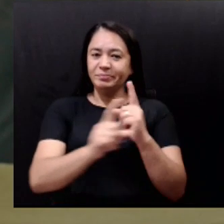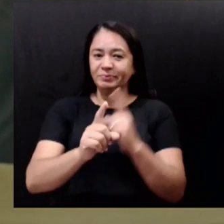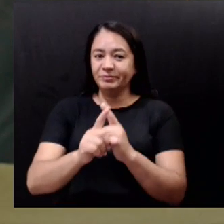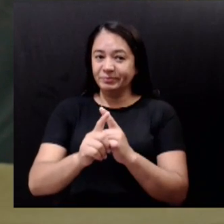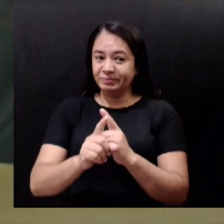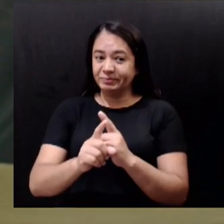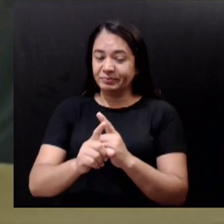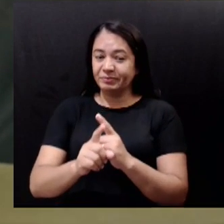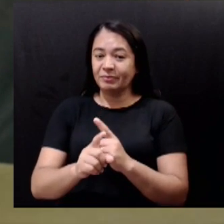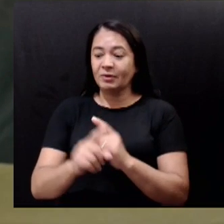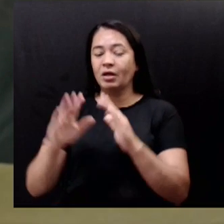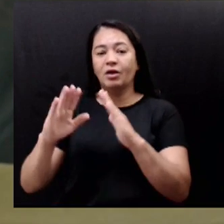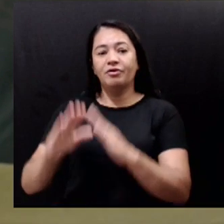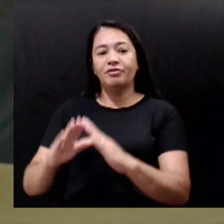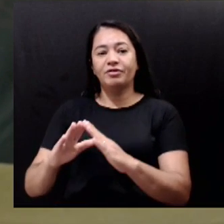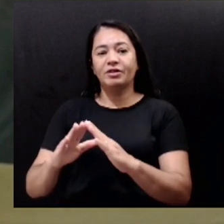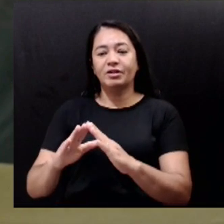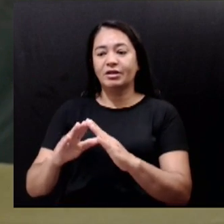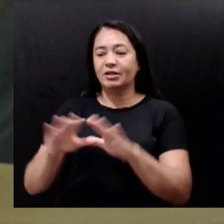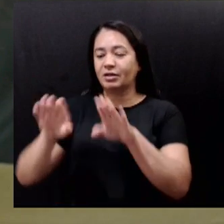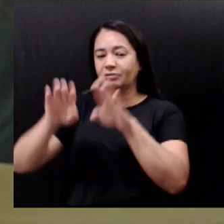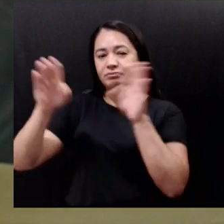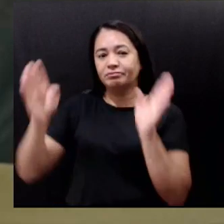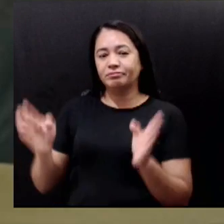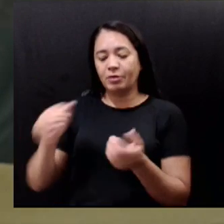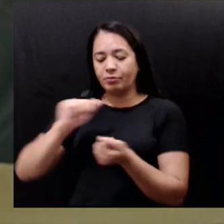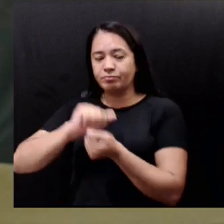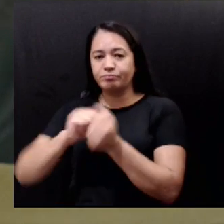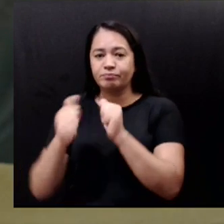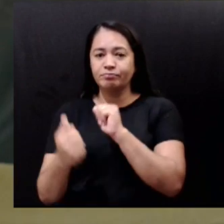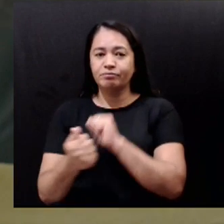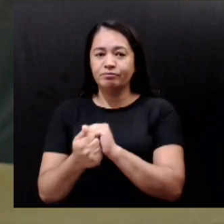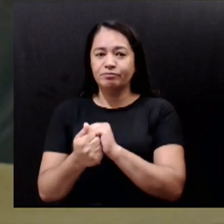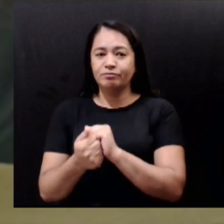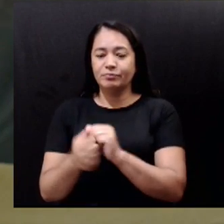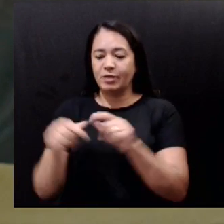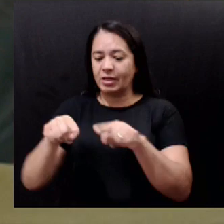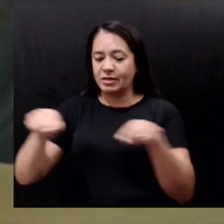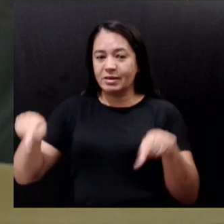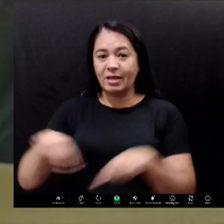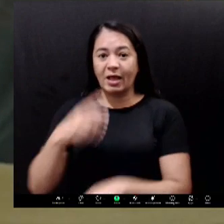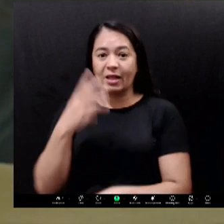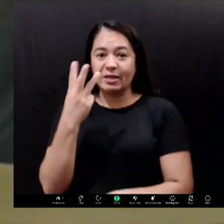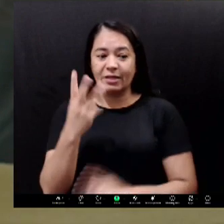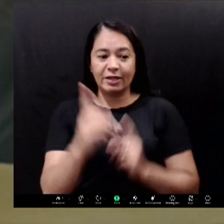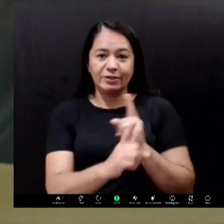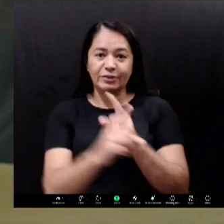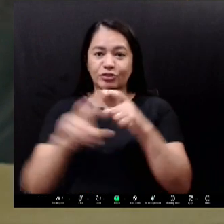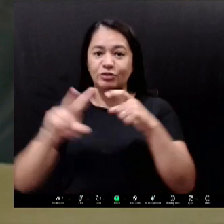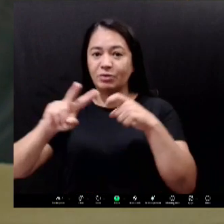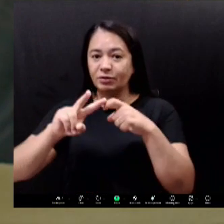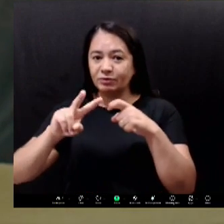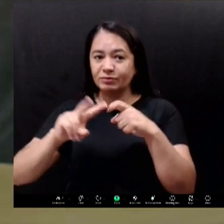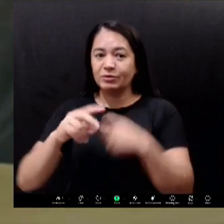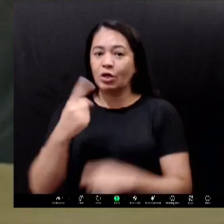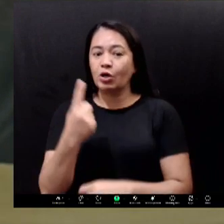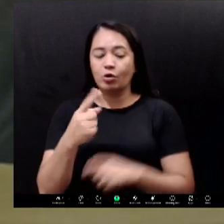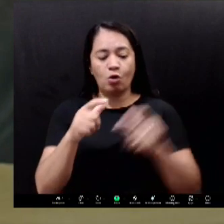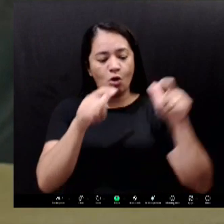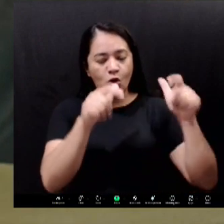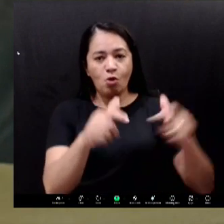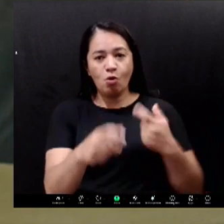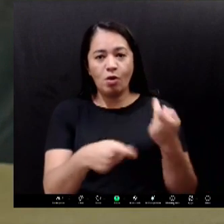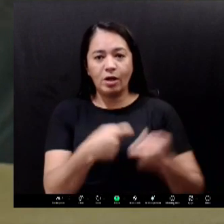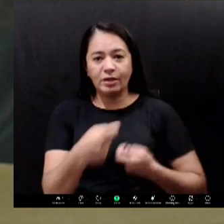em containers adaptados, equipados com 3 salas de atendimentos médicos veterinários e uma área administrativa. Cada equipe